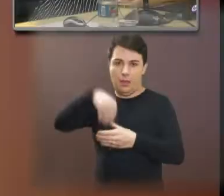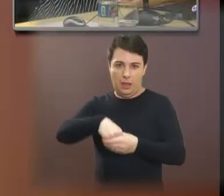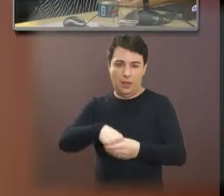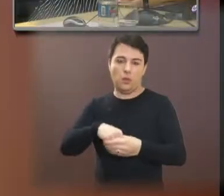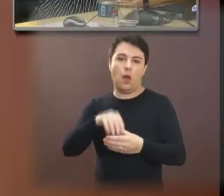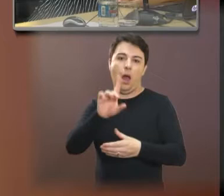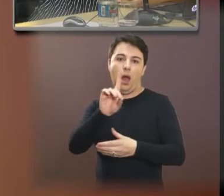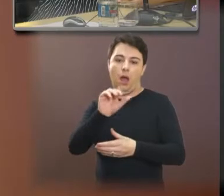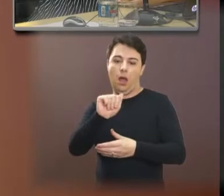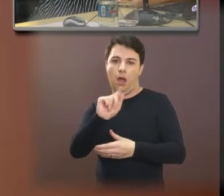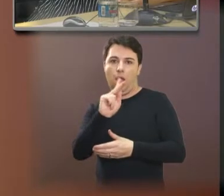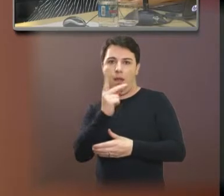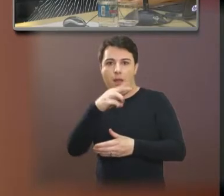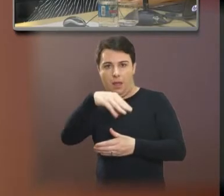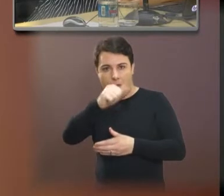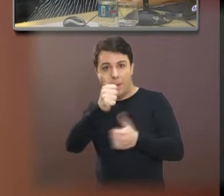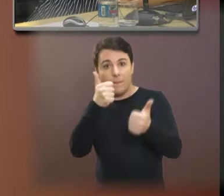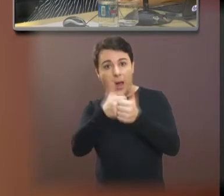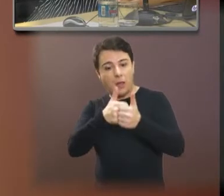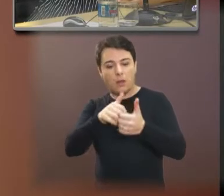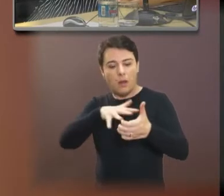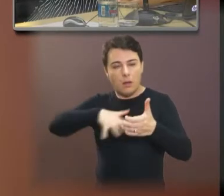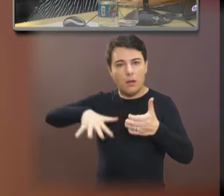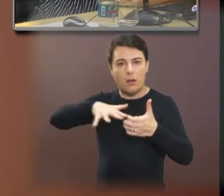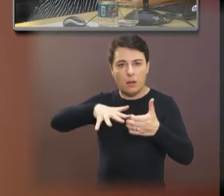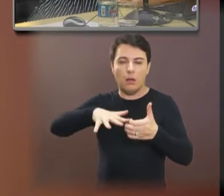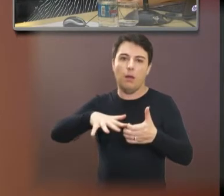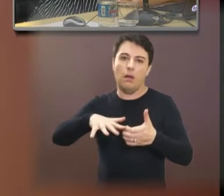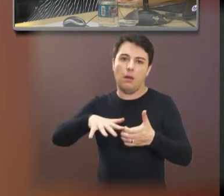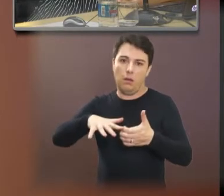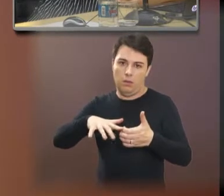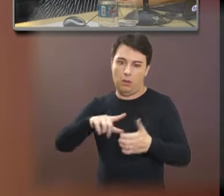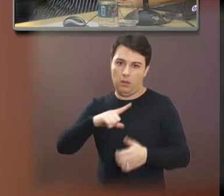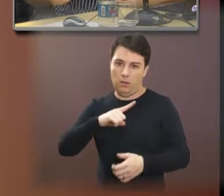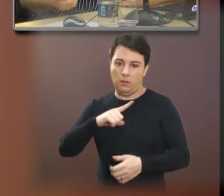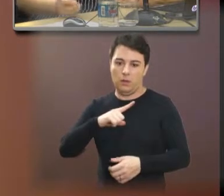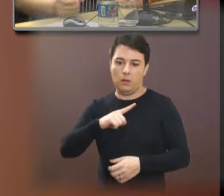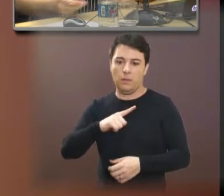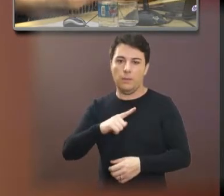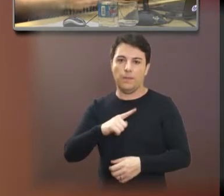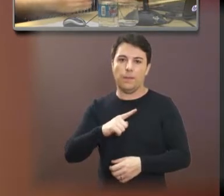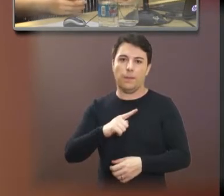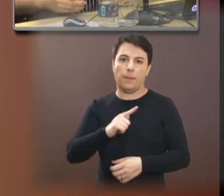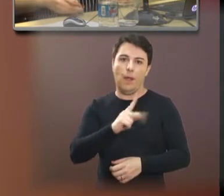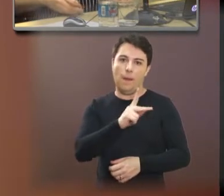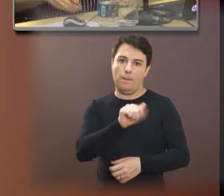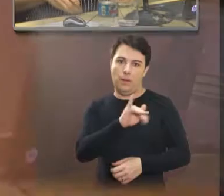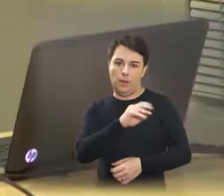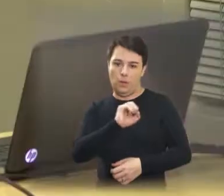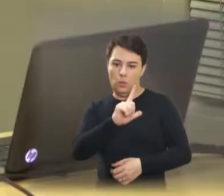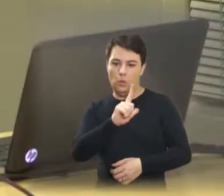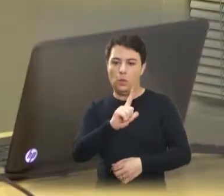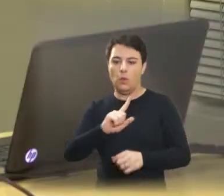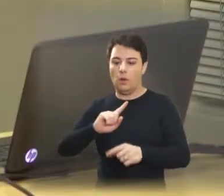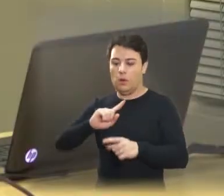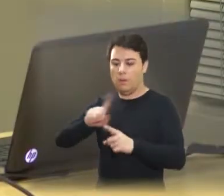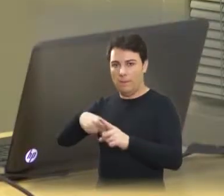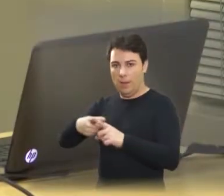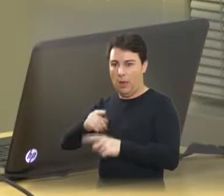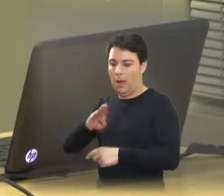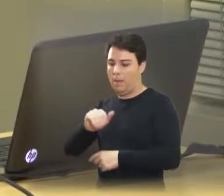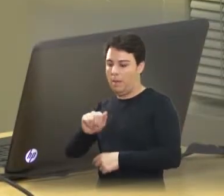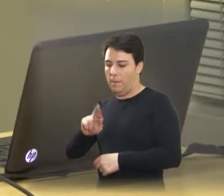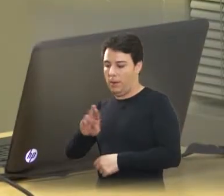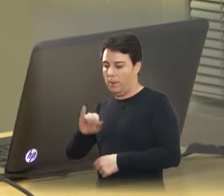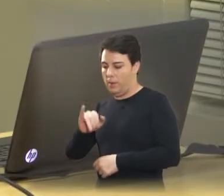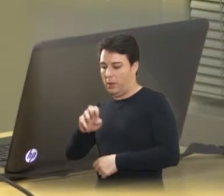nesse quadrante aqui que a gente está falando, entre a Barbieri e o Paiol. Então, a ideia é, de fato,